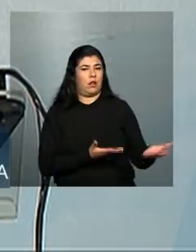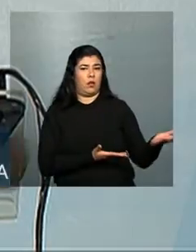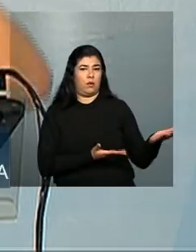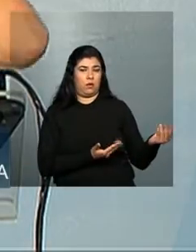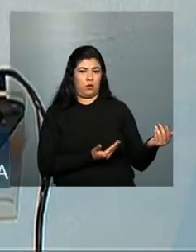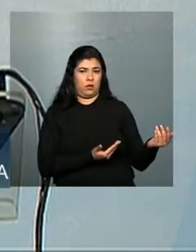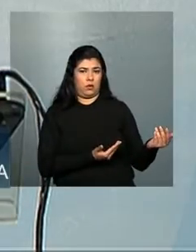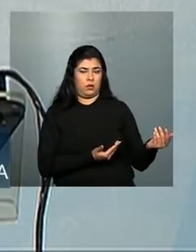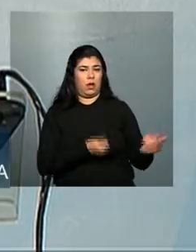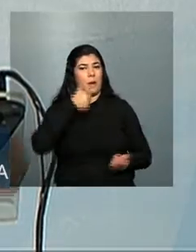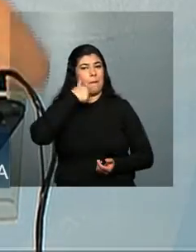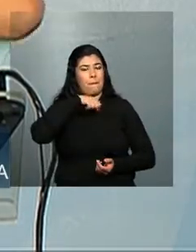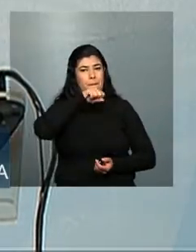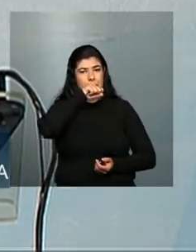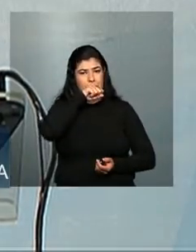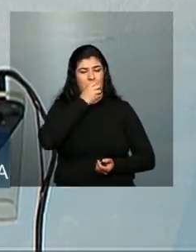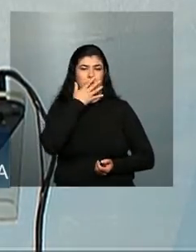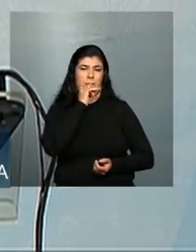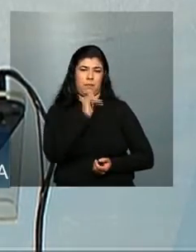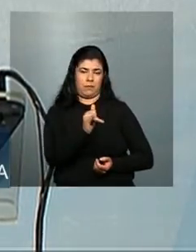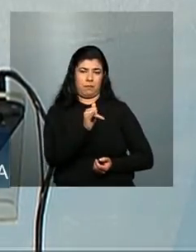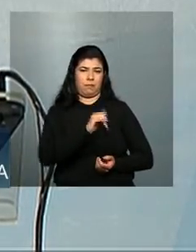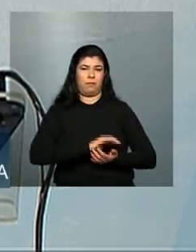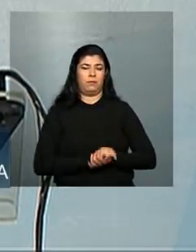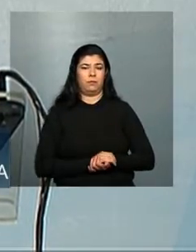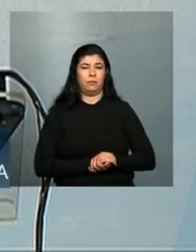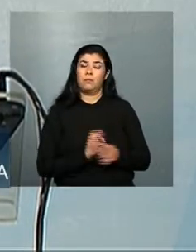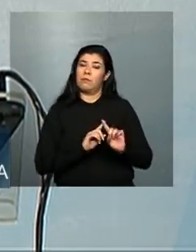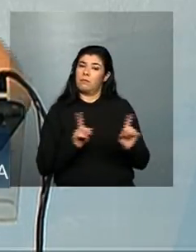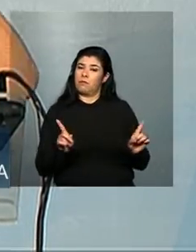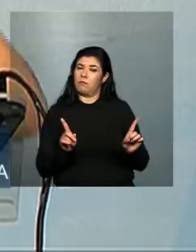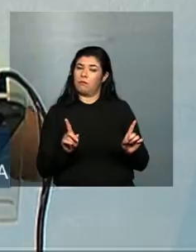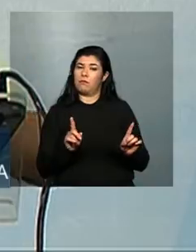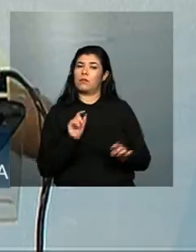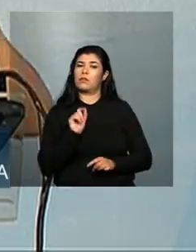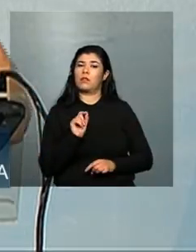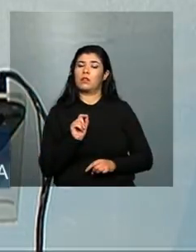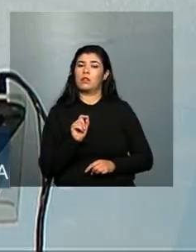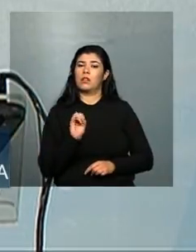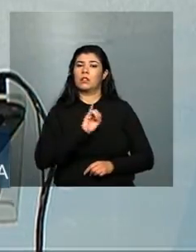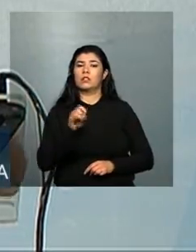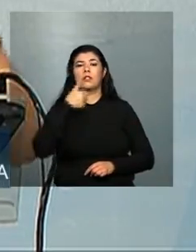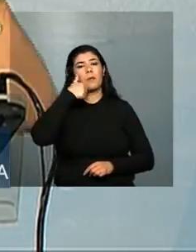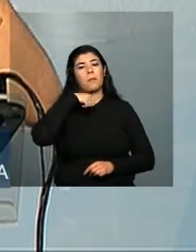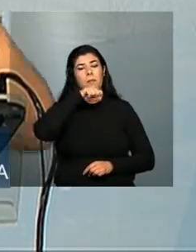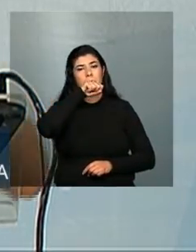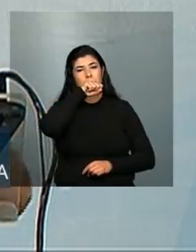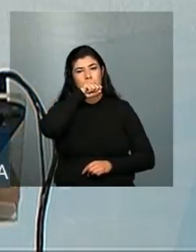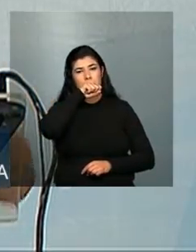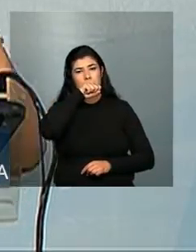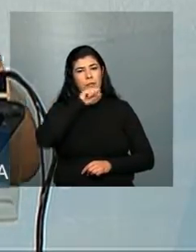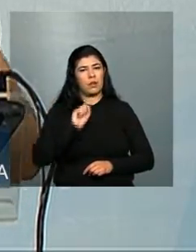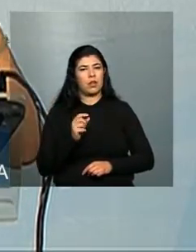adolescente, a mãe e o pai. Mas, se a mãe está